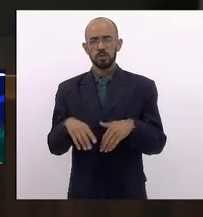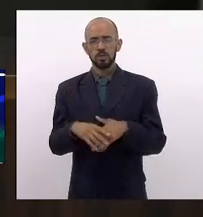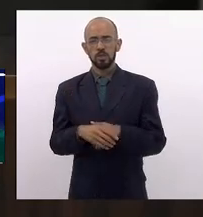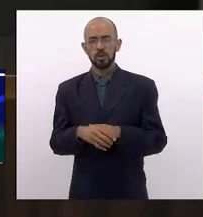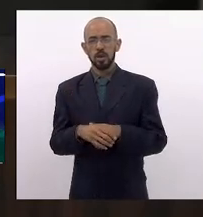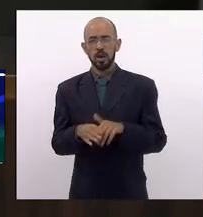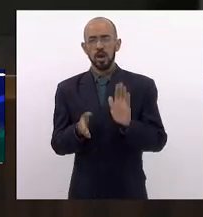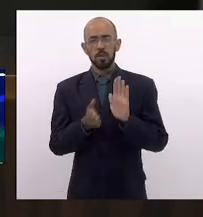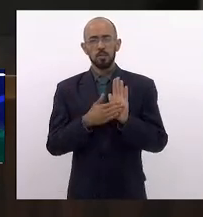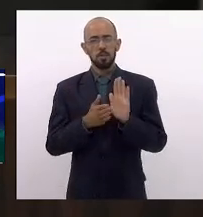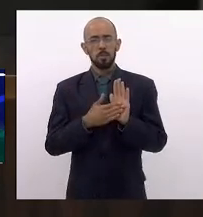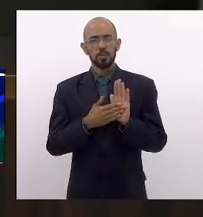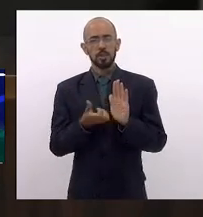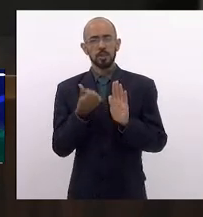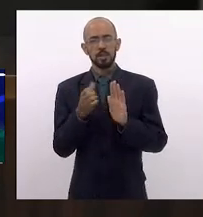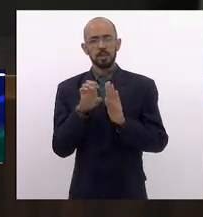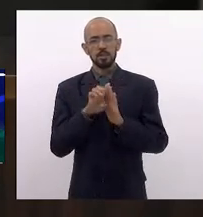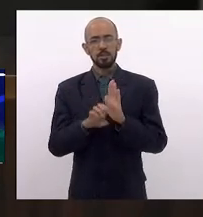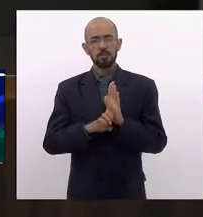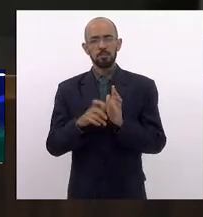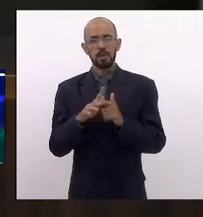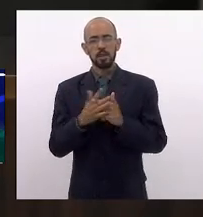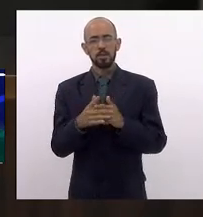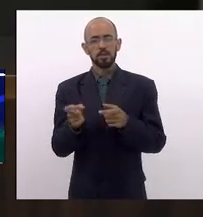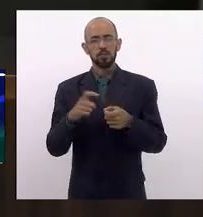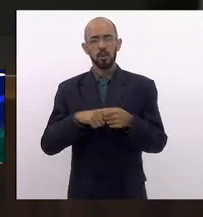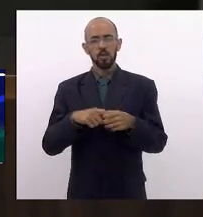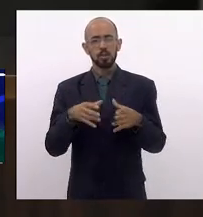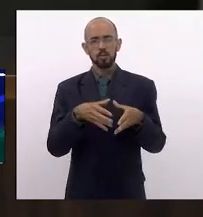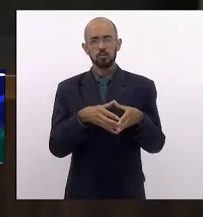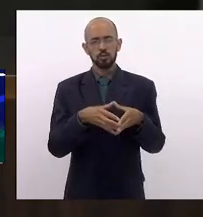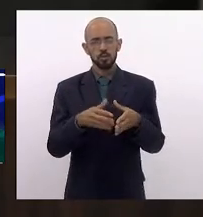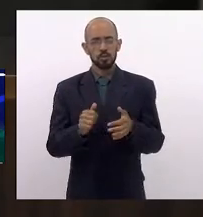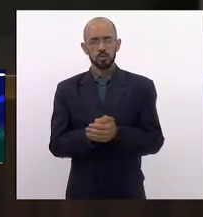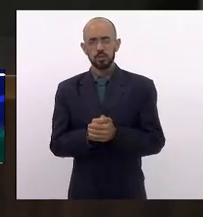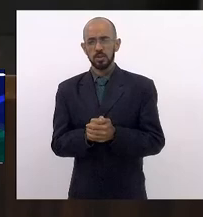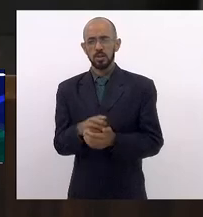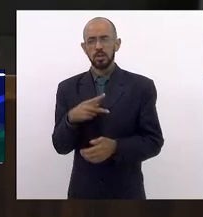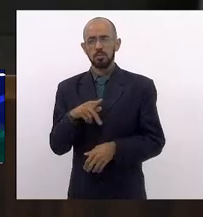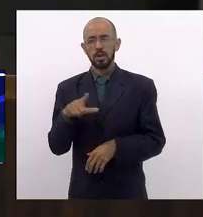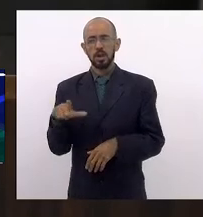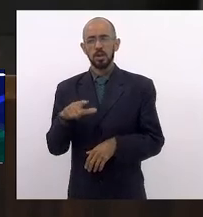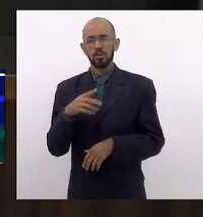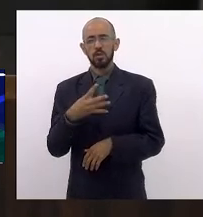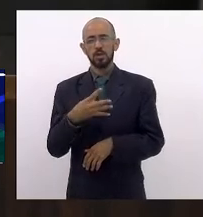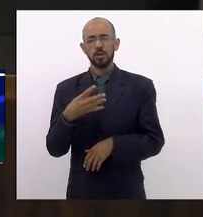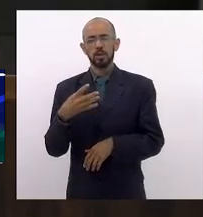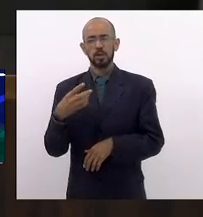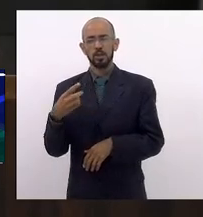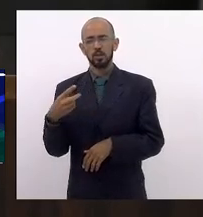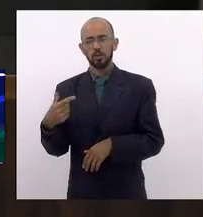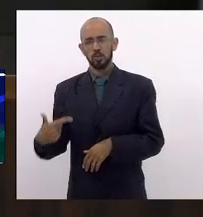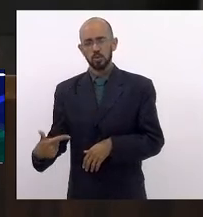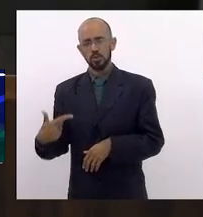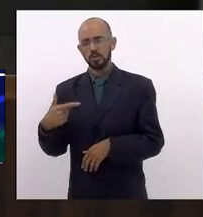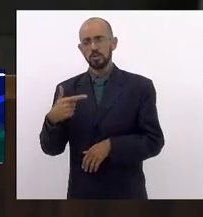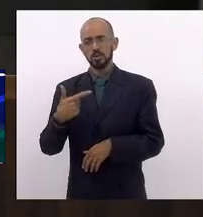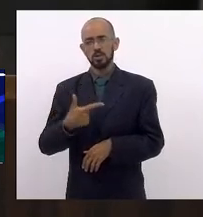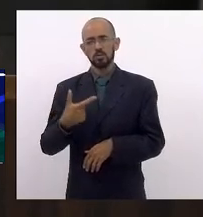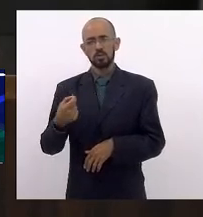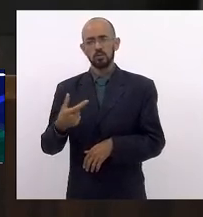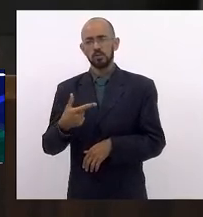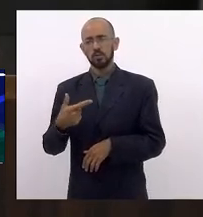presente proposta recebeu 16 emendas e retorna as comissões pode dizer guardador 99 de 2019 do deputado Dionísio Lins